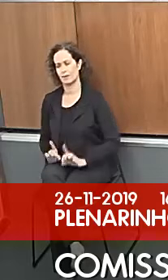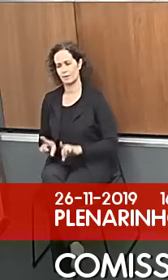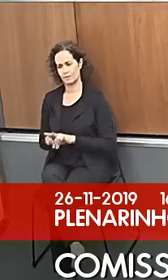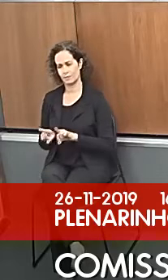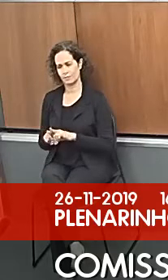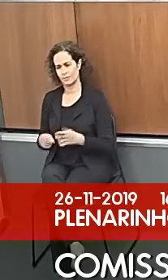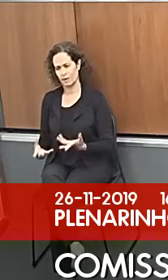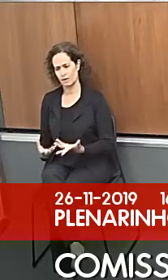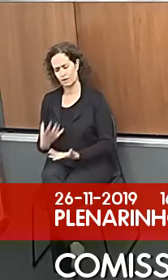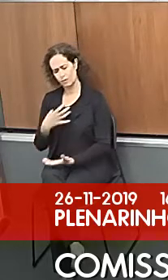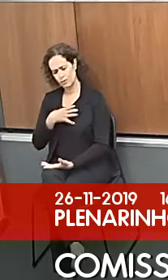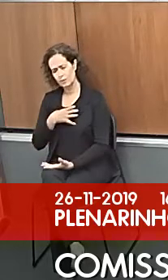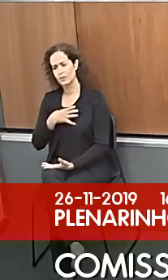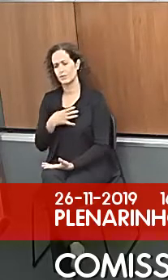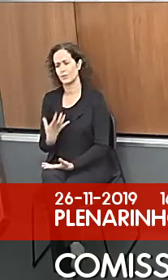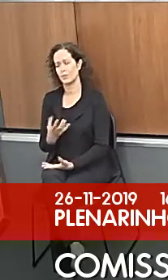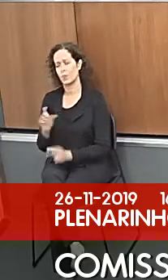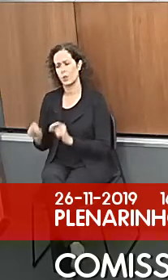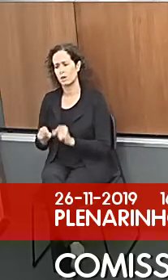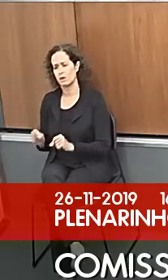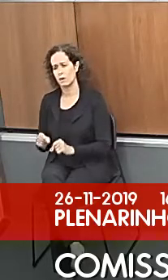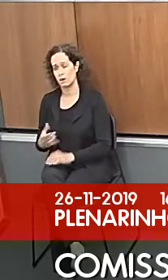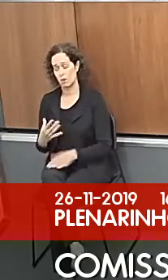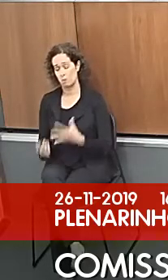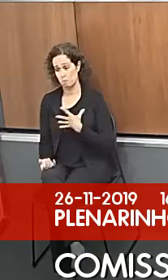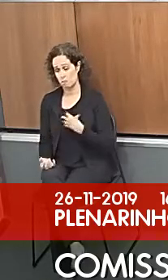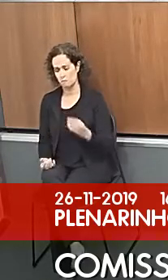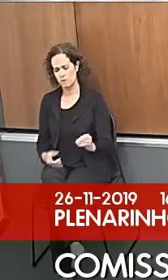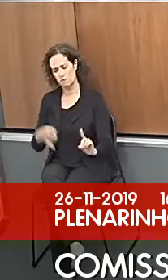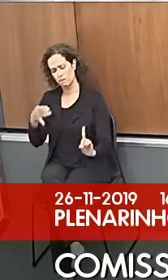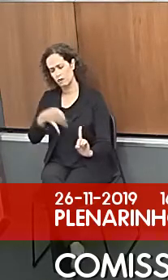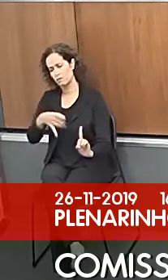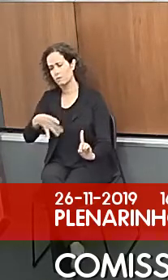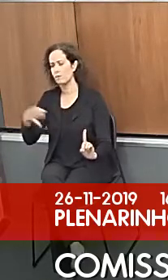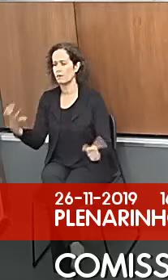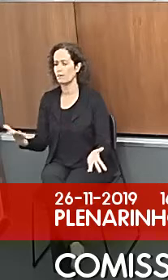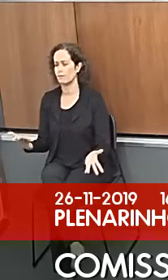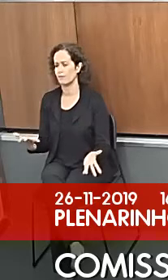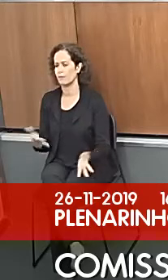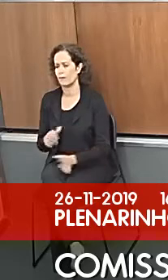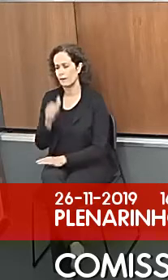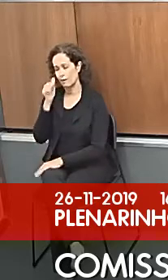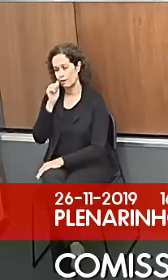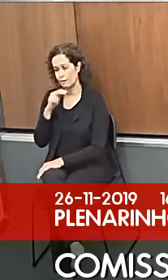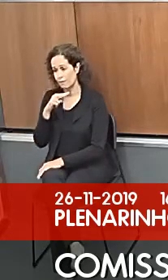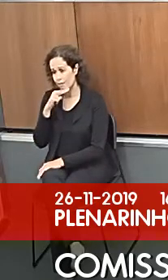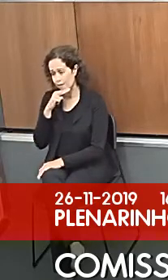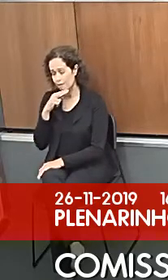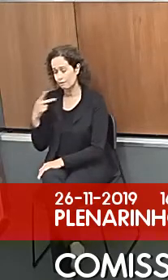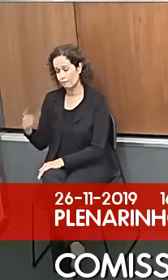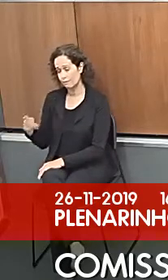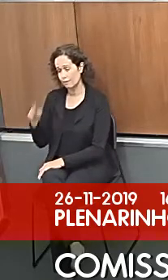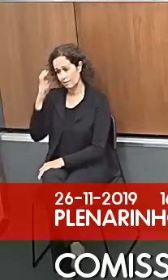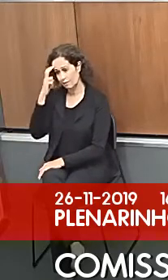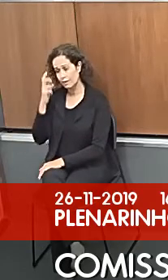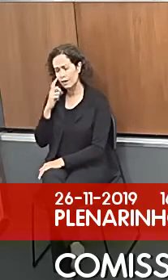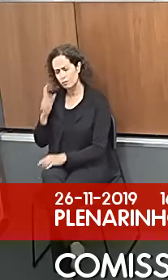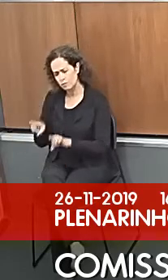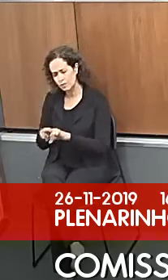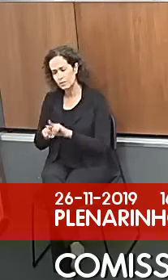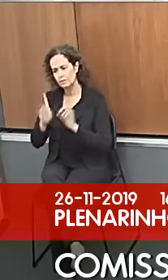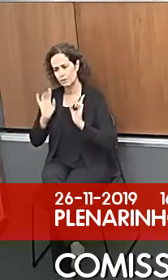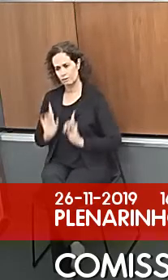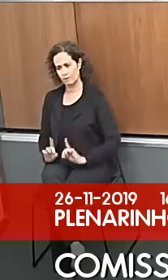E eu sinto que meu filho é excluído, isso dói em mim. O deputado tem uma neta com deficiência. Então, nós sabemos.